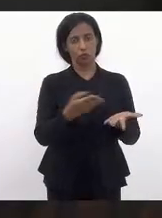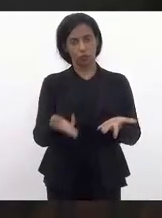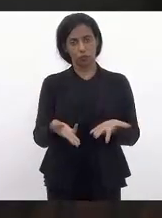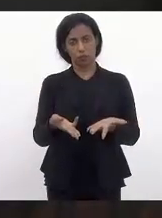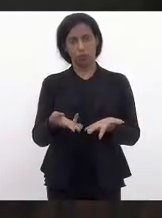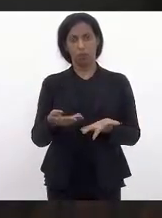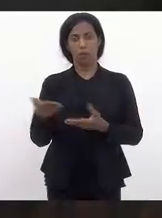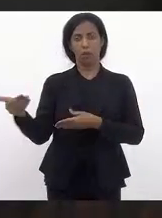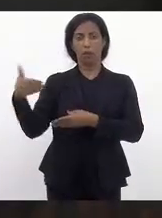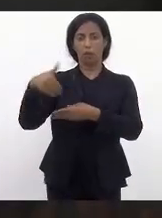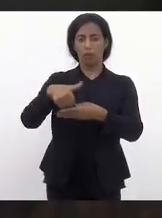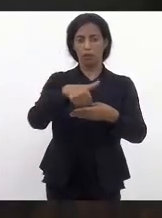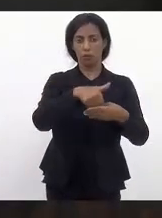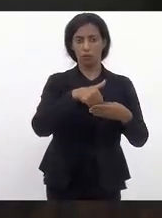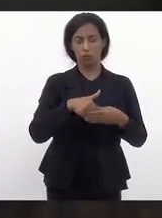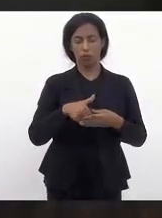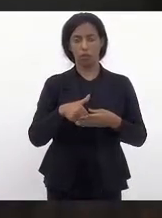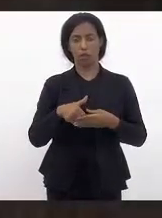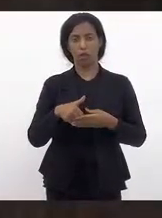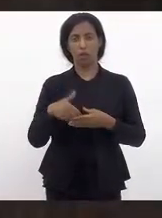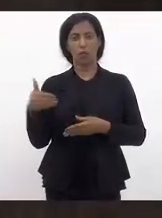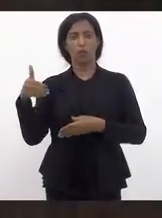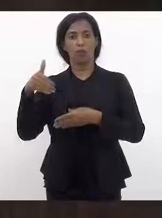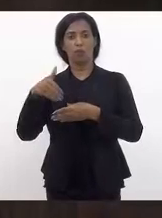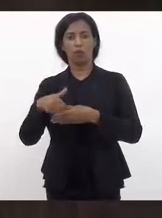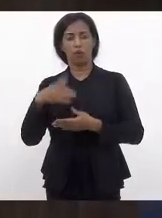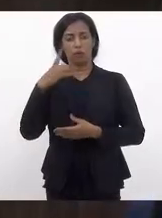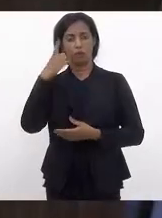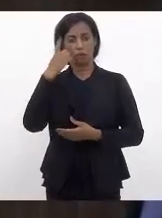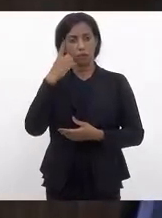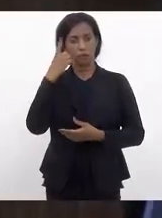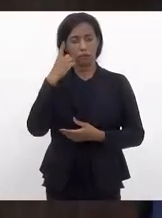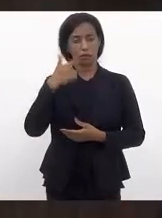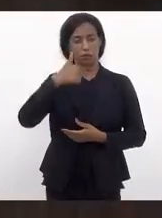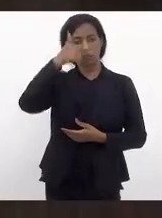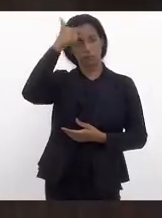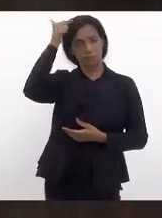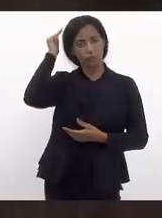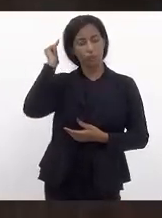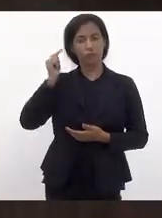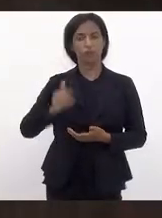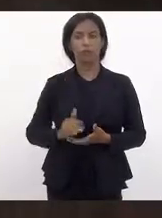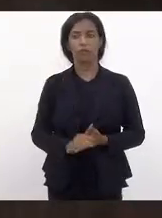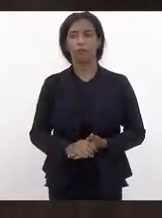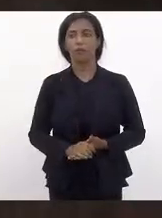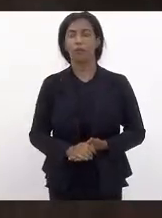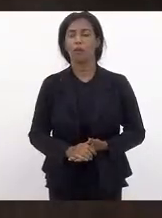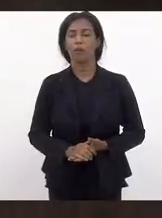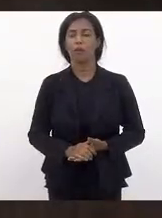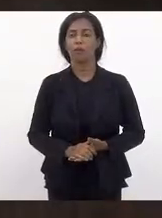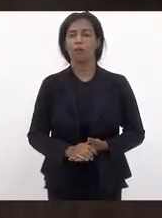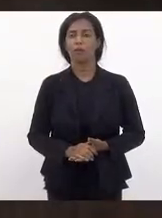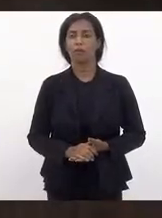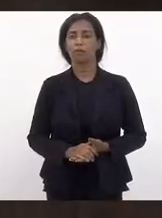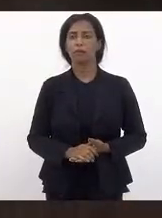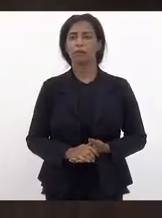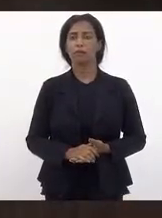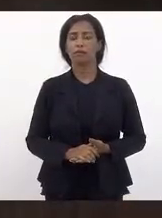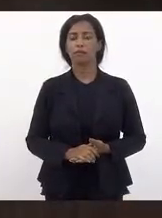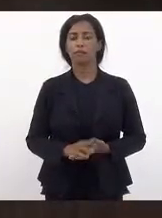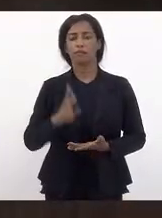dar os seus votos voto do deputado Luiz Paulo a avó de energia depois de novo Deputado segura um pouquinho aí Deputado rosenverg